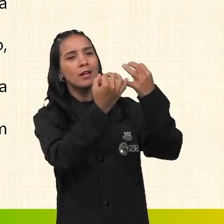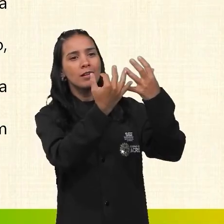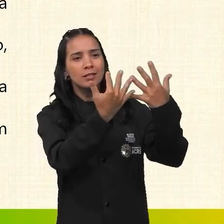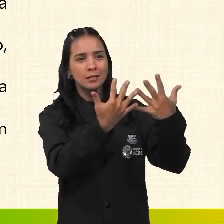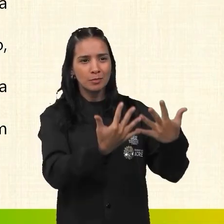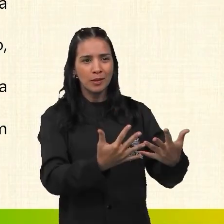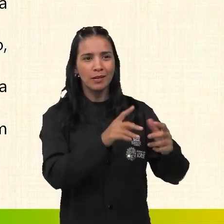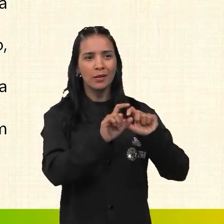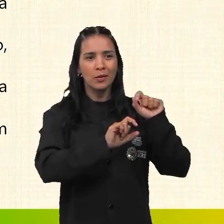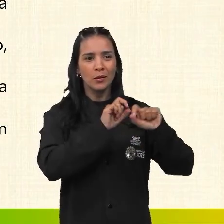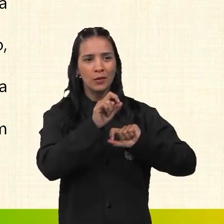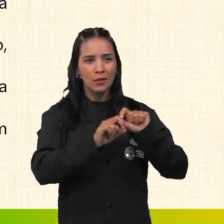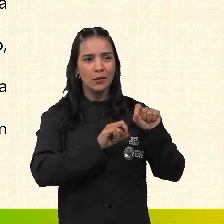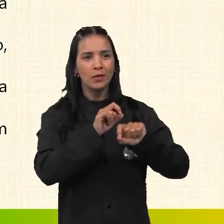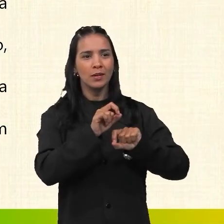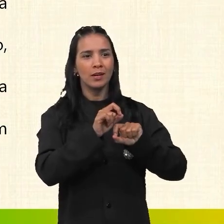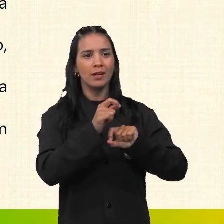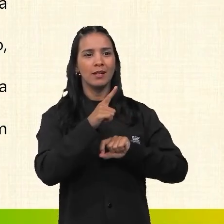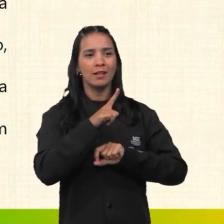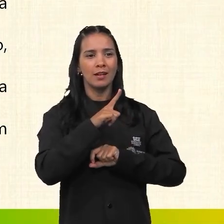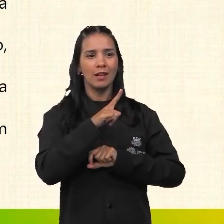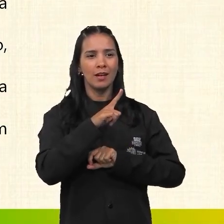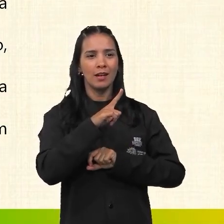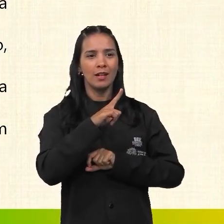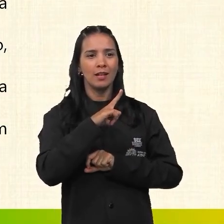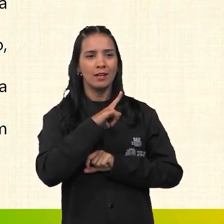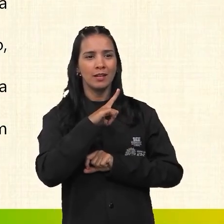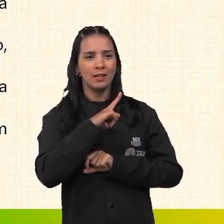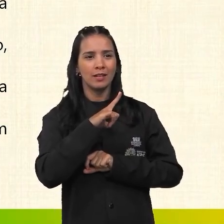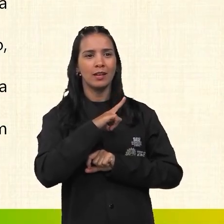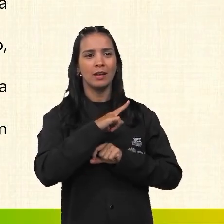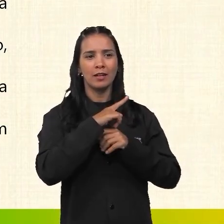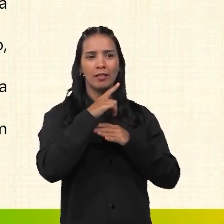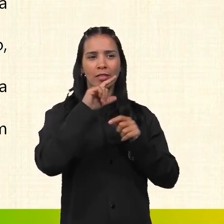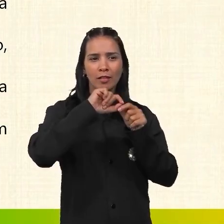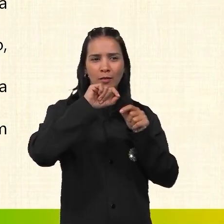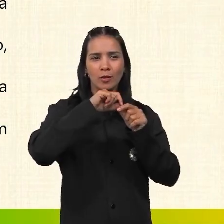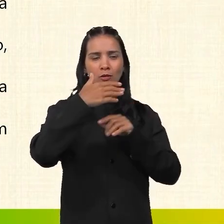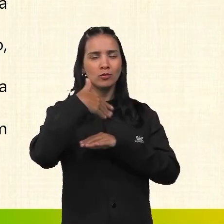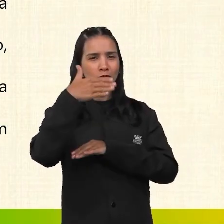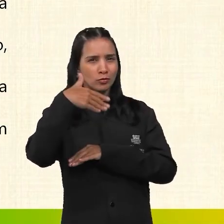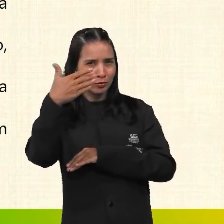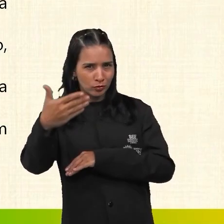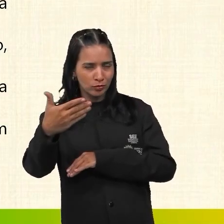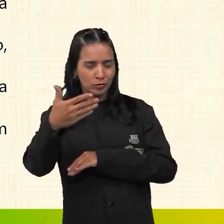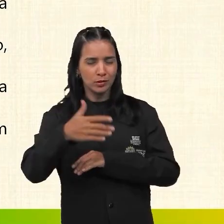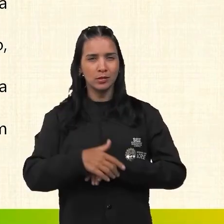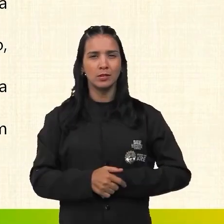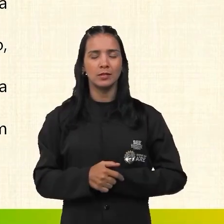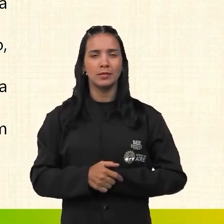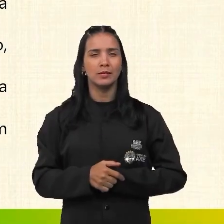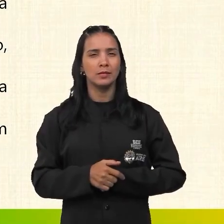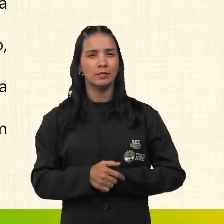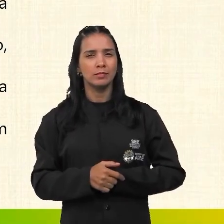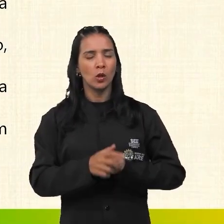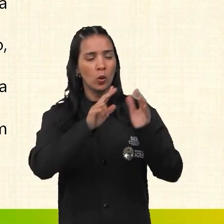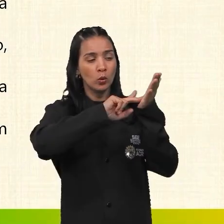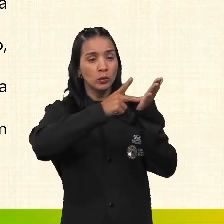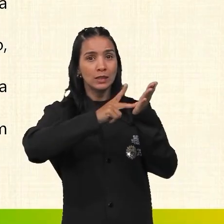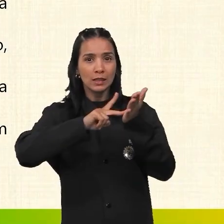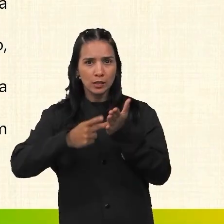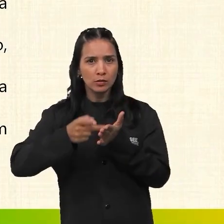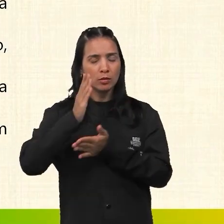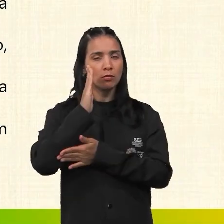quadrinho, ele diz, "Wow." Então, na tirinha, Calvin pergunta à sua